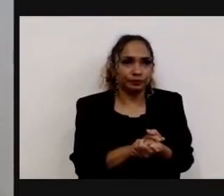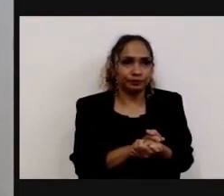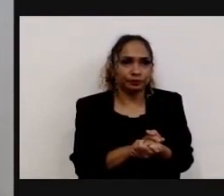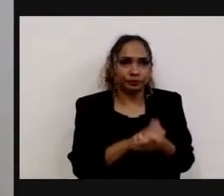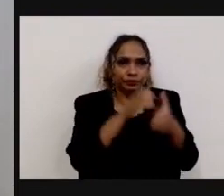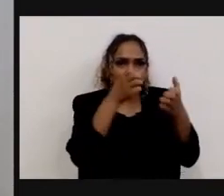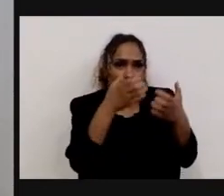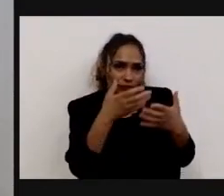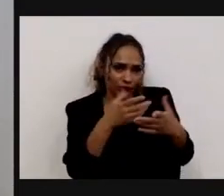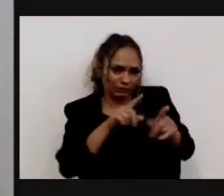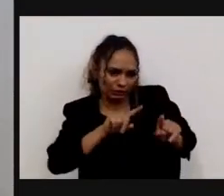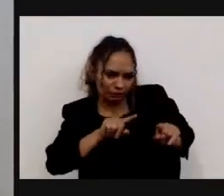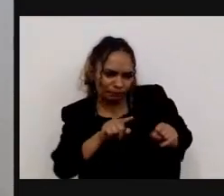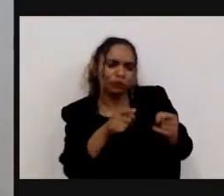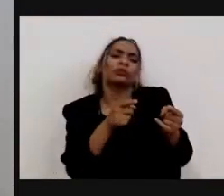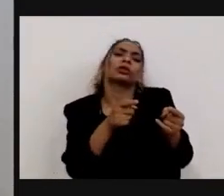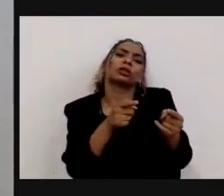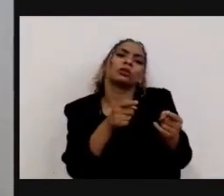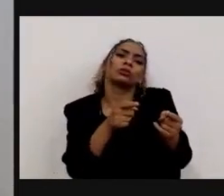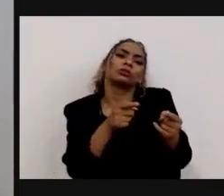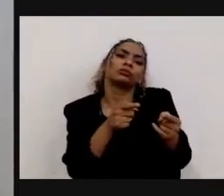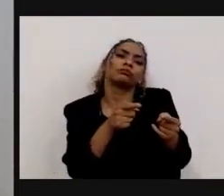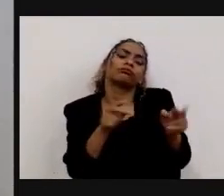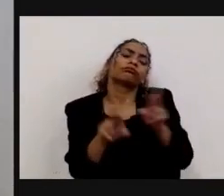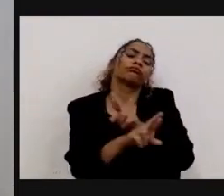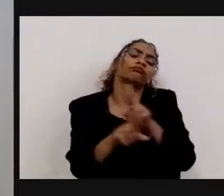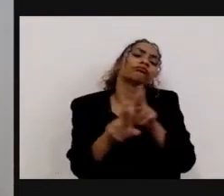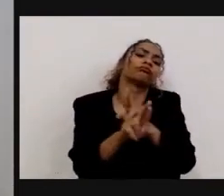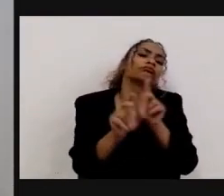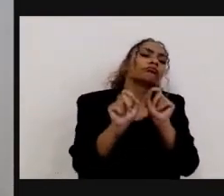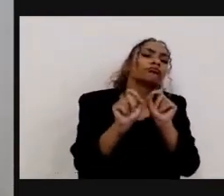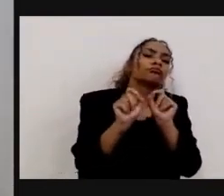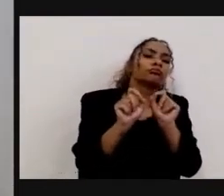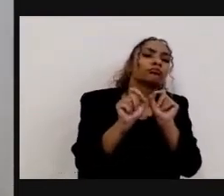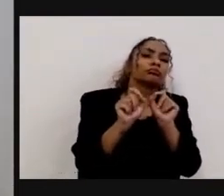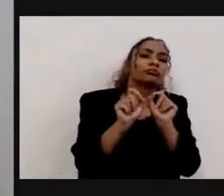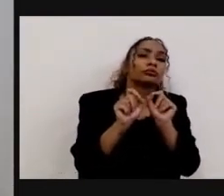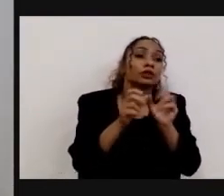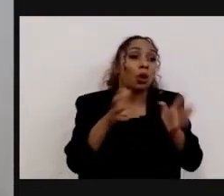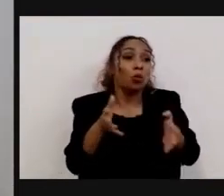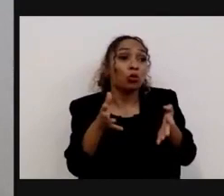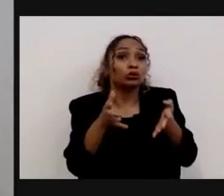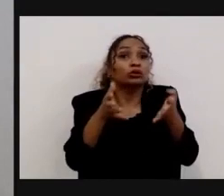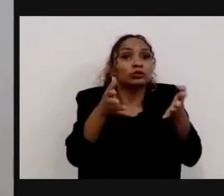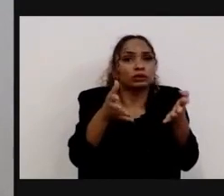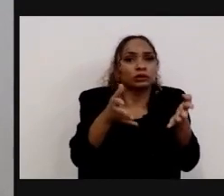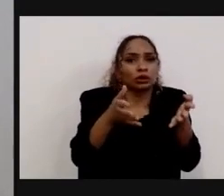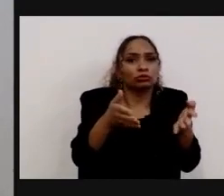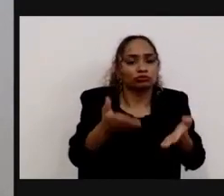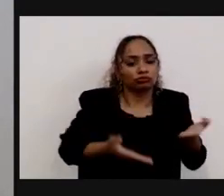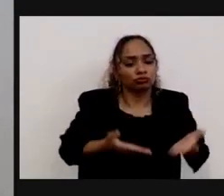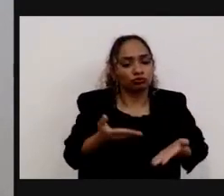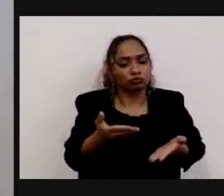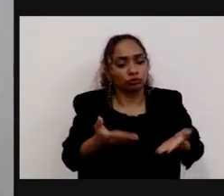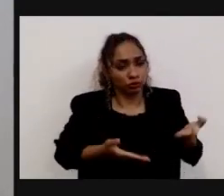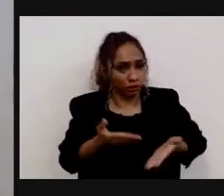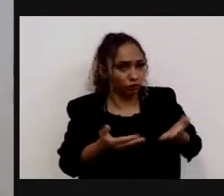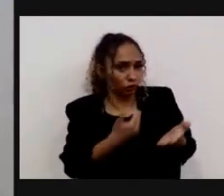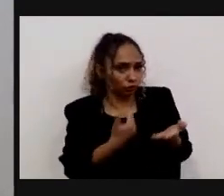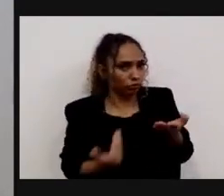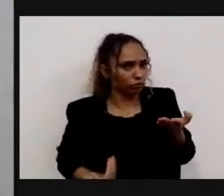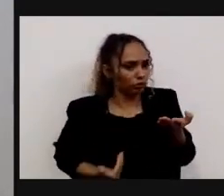e fazendo essa provocação em relação à questão da motivação do Servidor Público